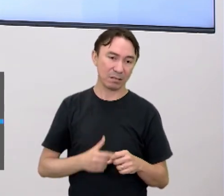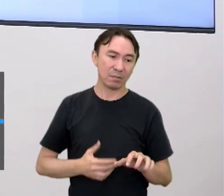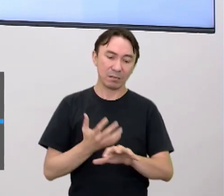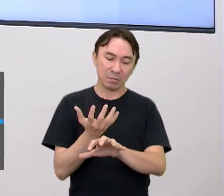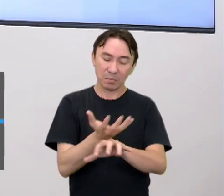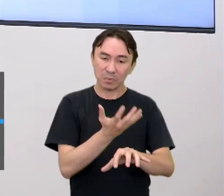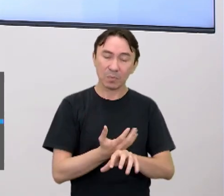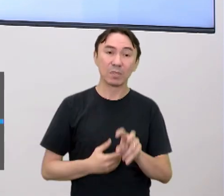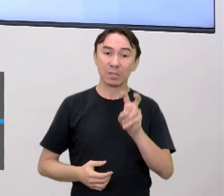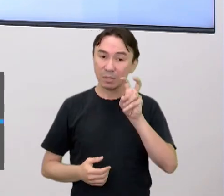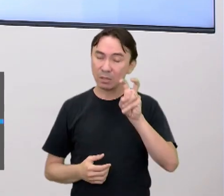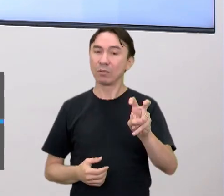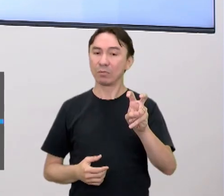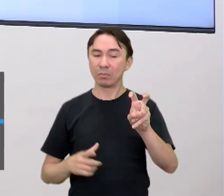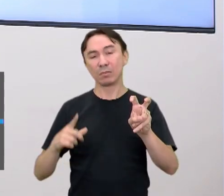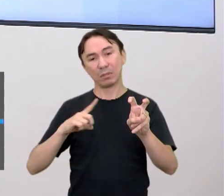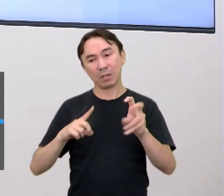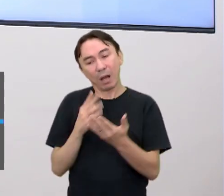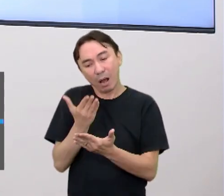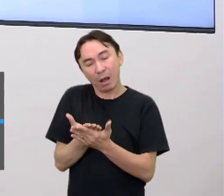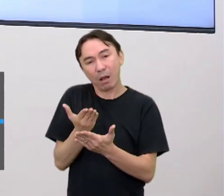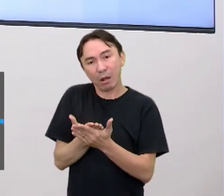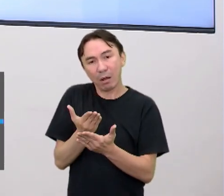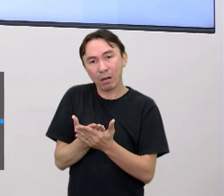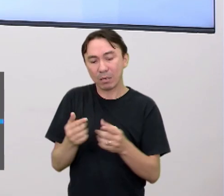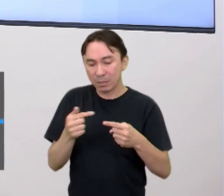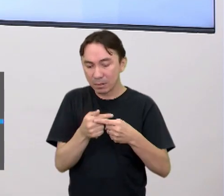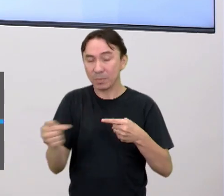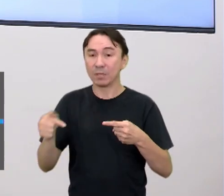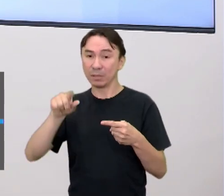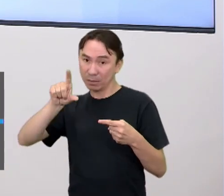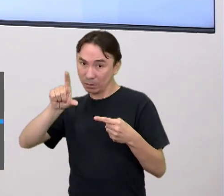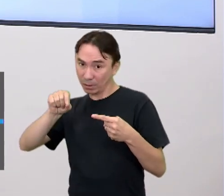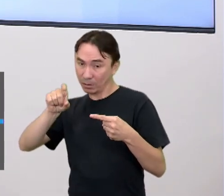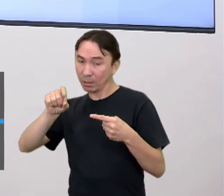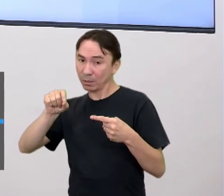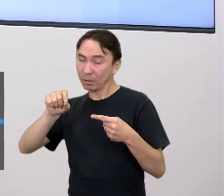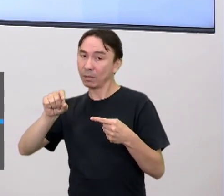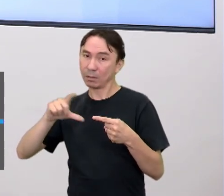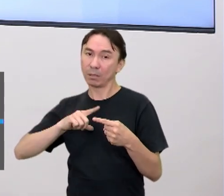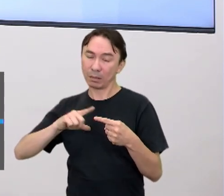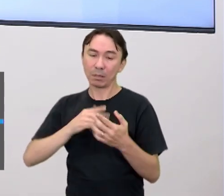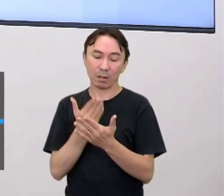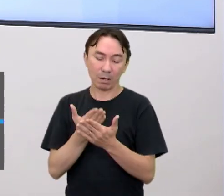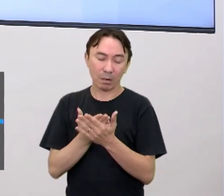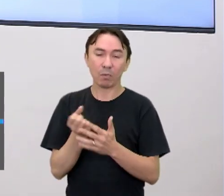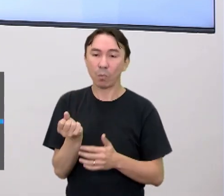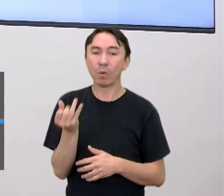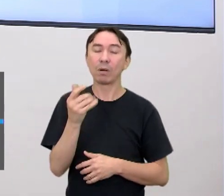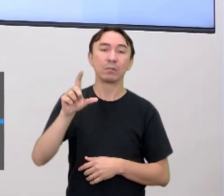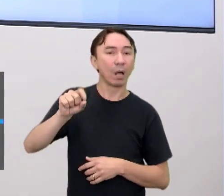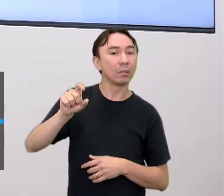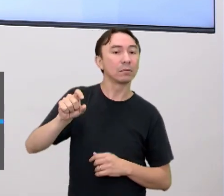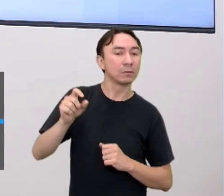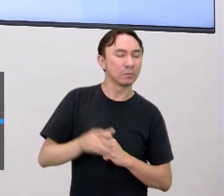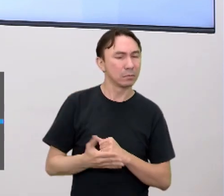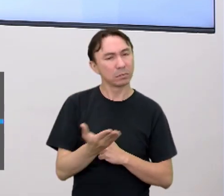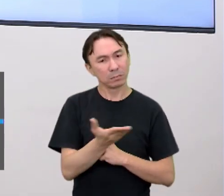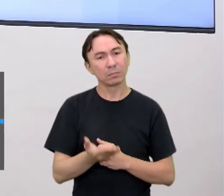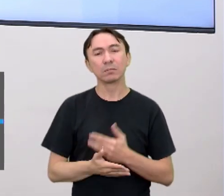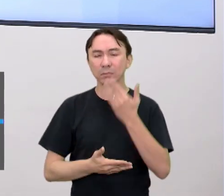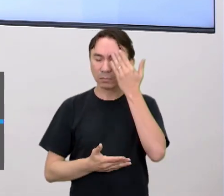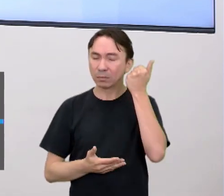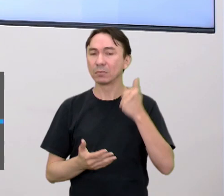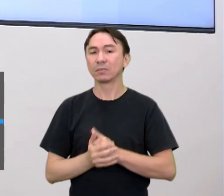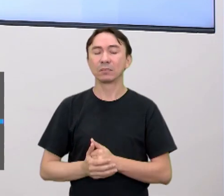tem as 10 aulas por semana. Não podendo esquecer, né, da formação geral básica também, que vocês têm as aulas aí no comum, tá? E não